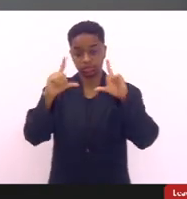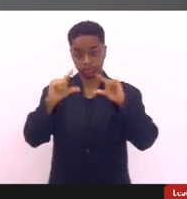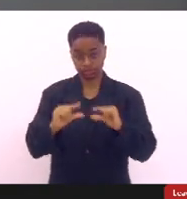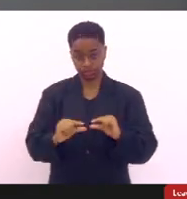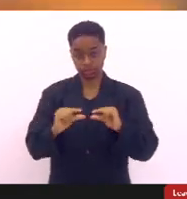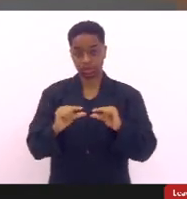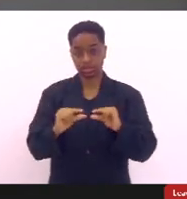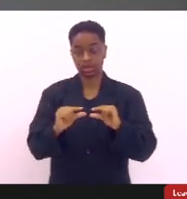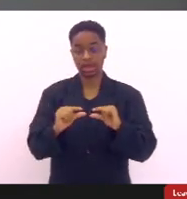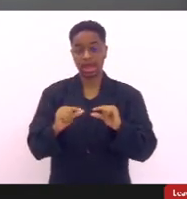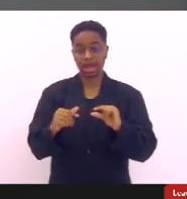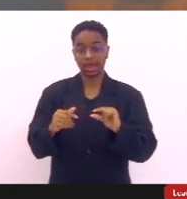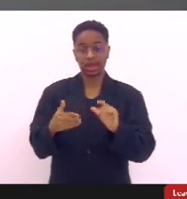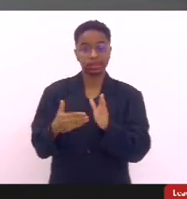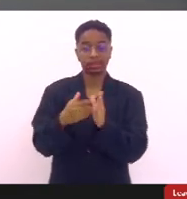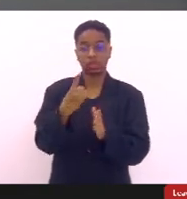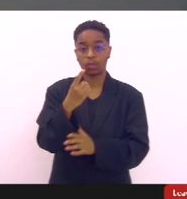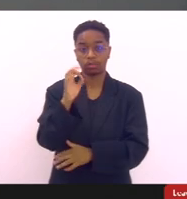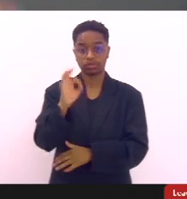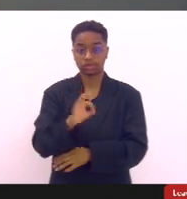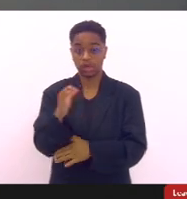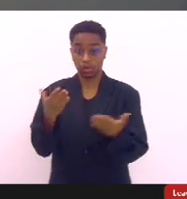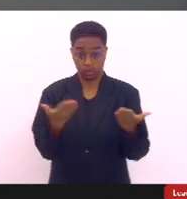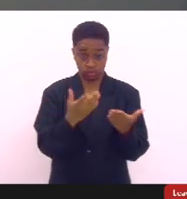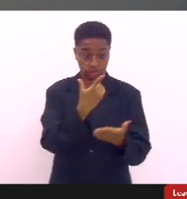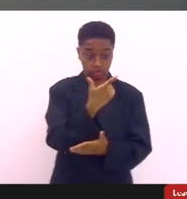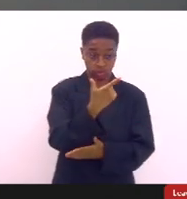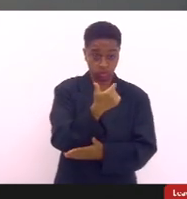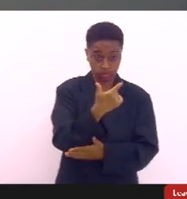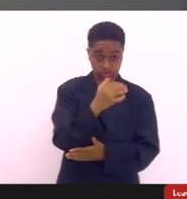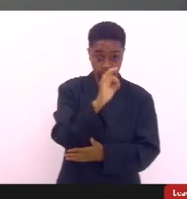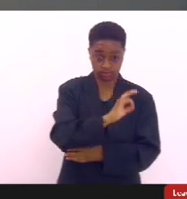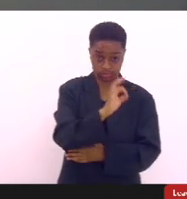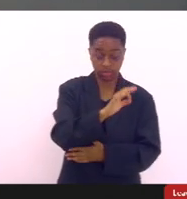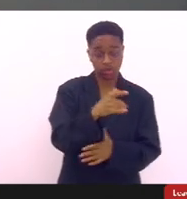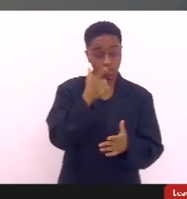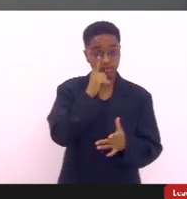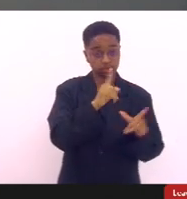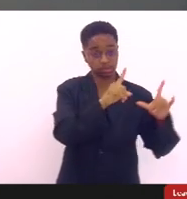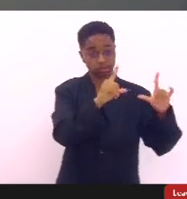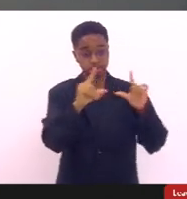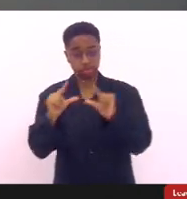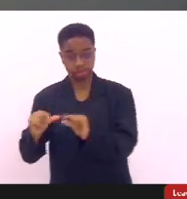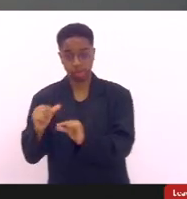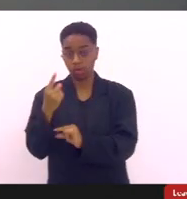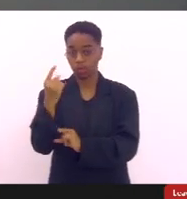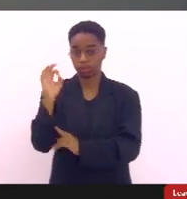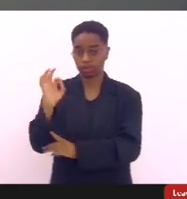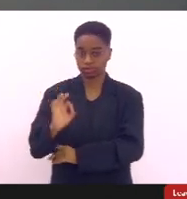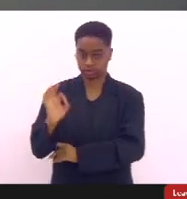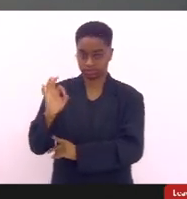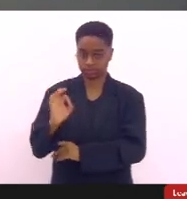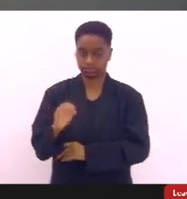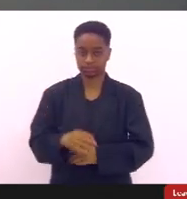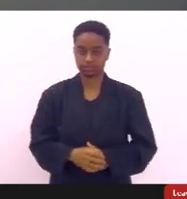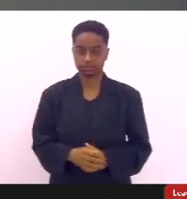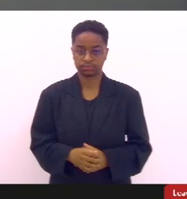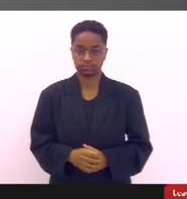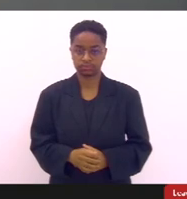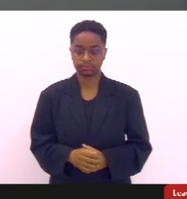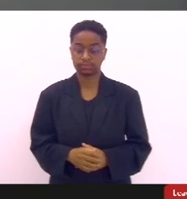da tuberculose, que hoje é 12%. Então, você reduz a um número bastante aceitável. Então,